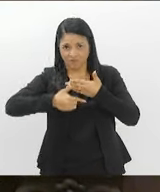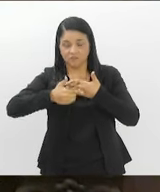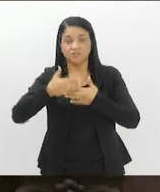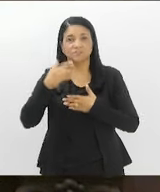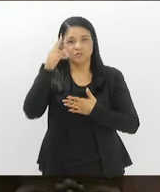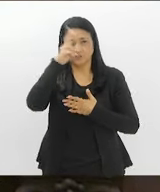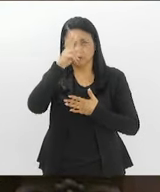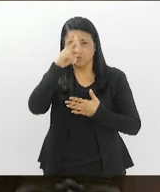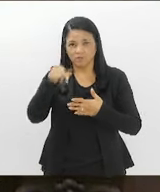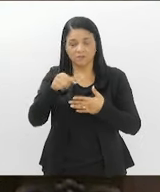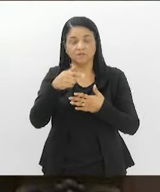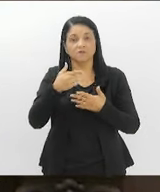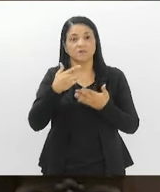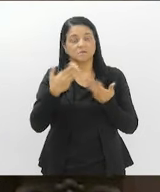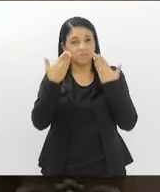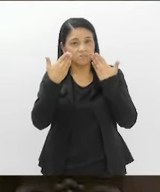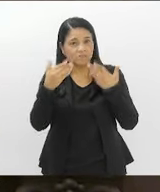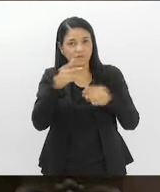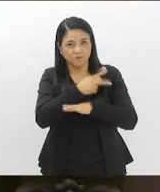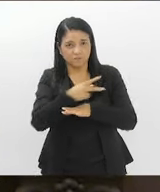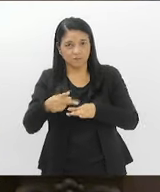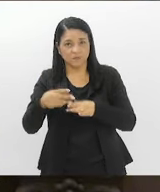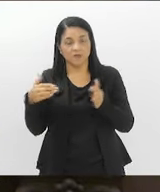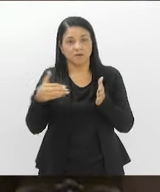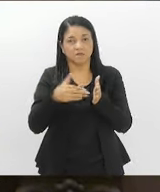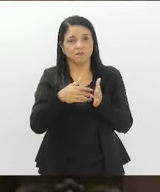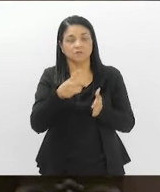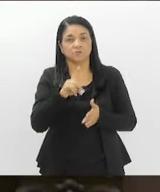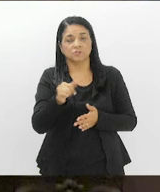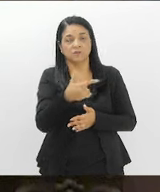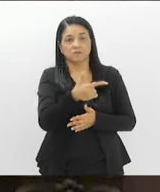aqui no Palácio dos Tiradentes até o dia 30 de junho.